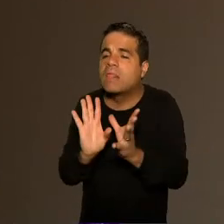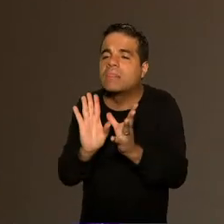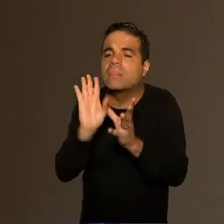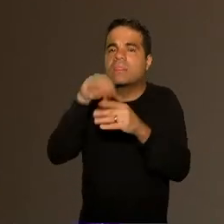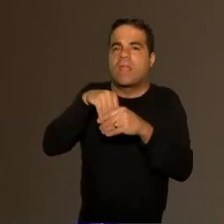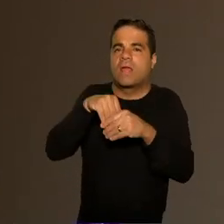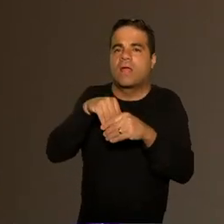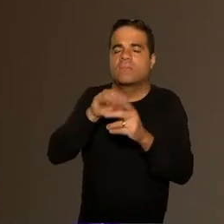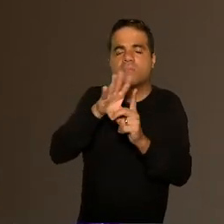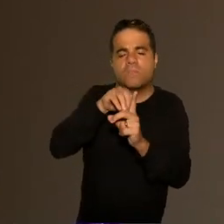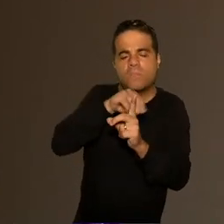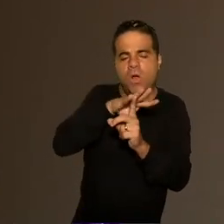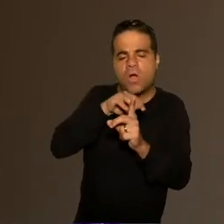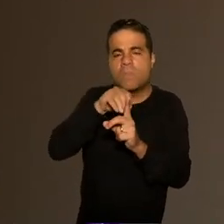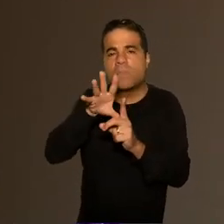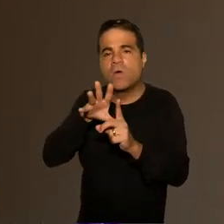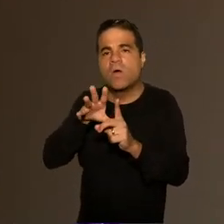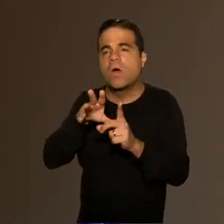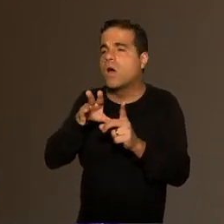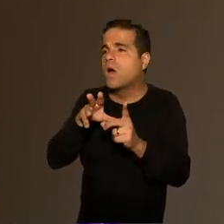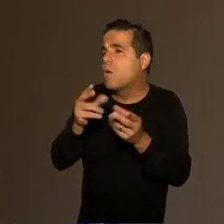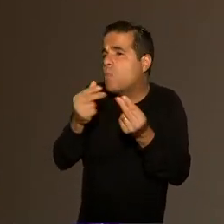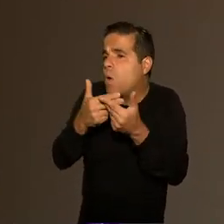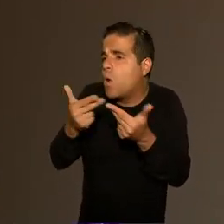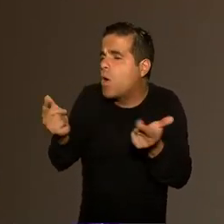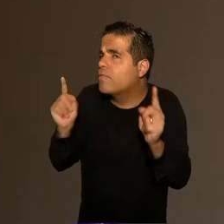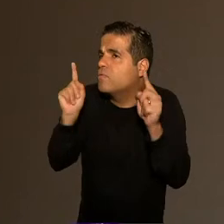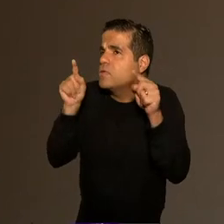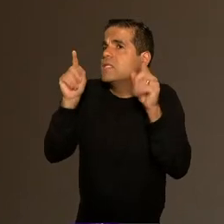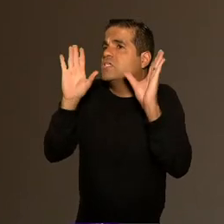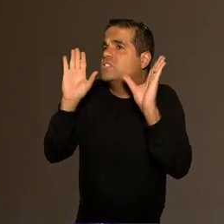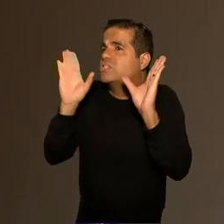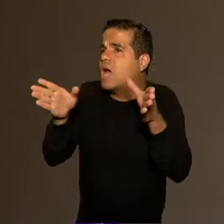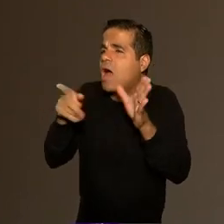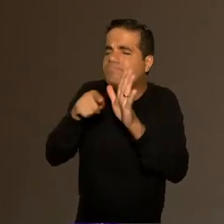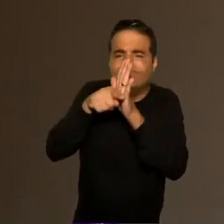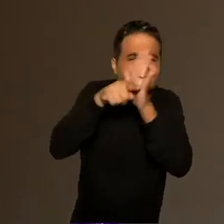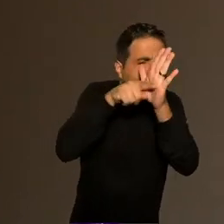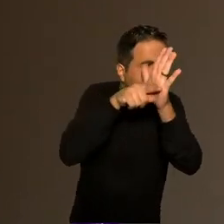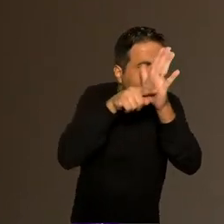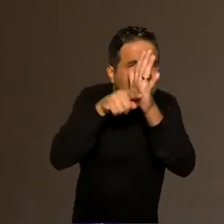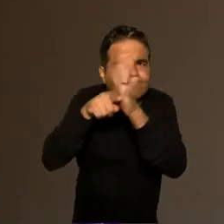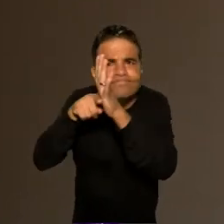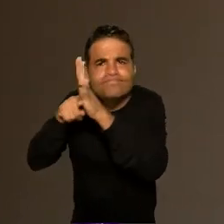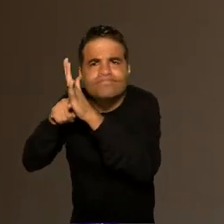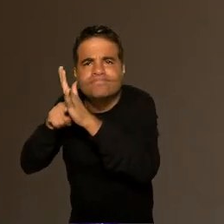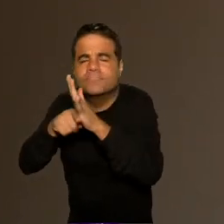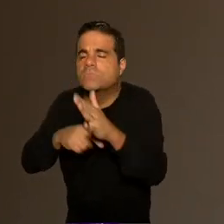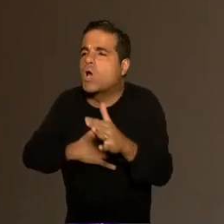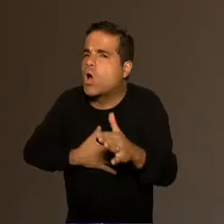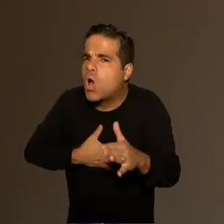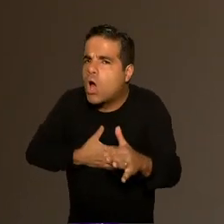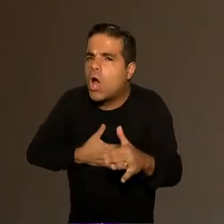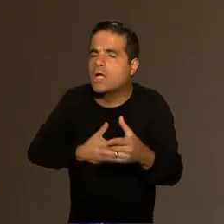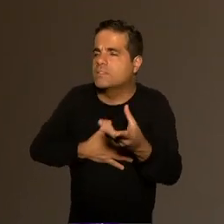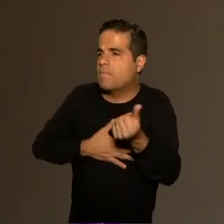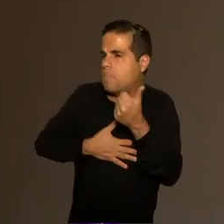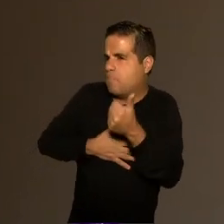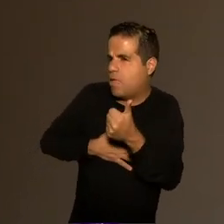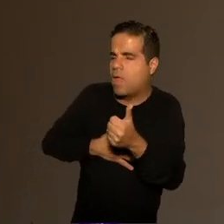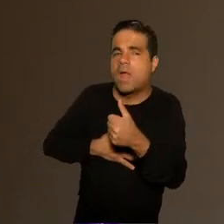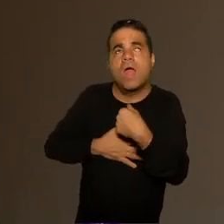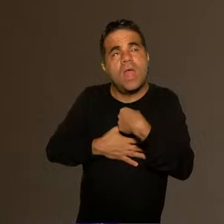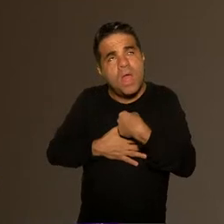mediação cultural que é algo que você pesquisa e bastante Pois é